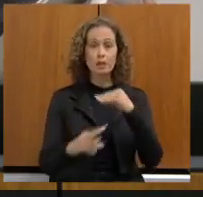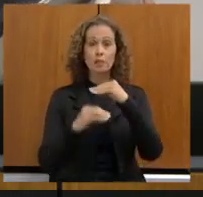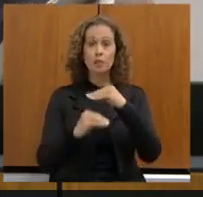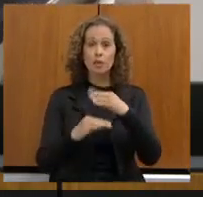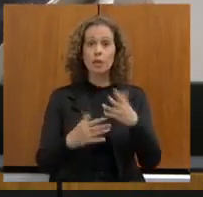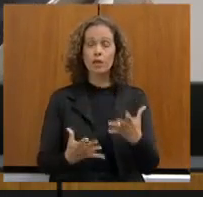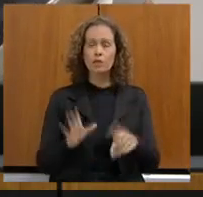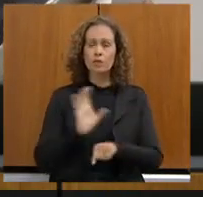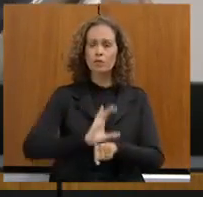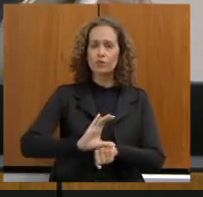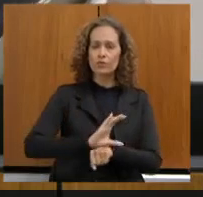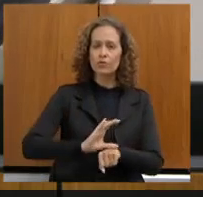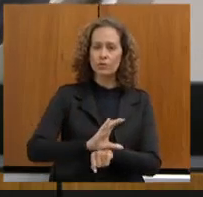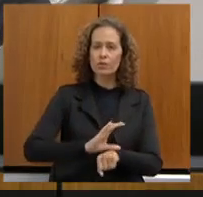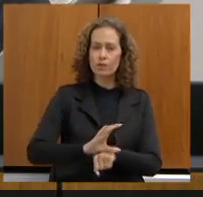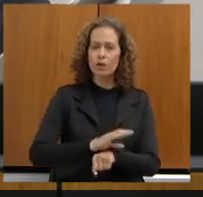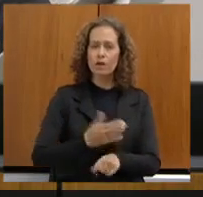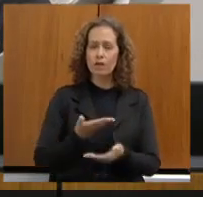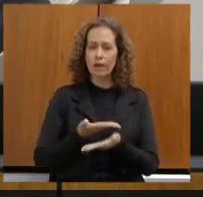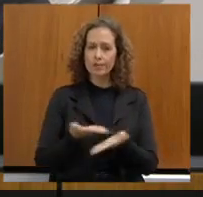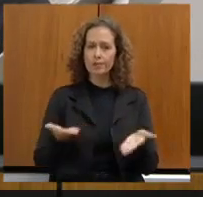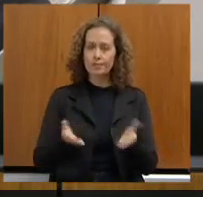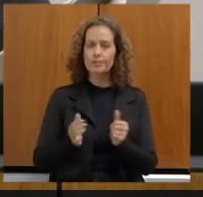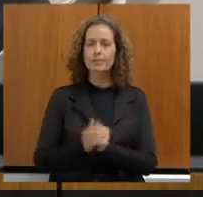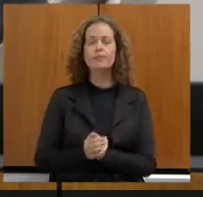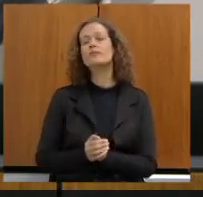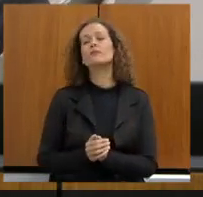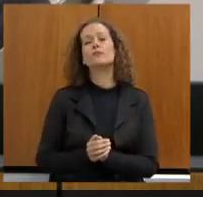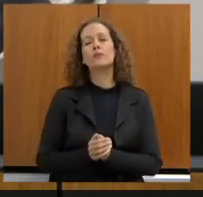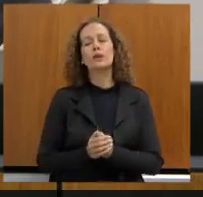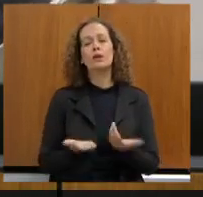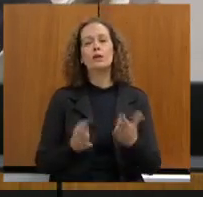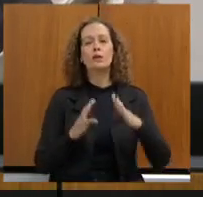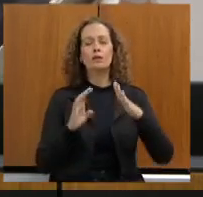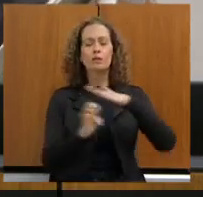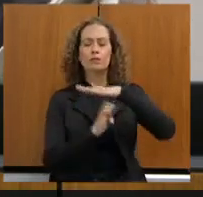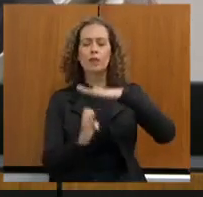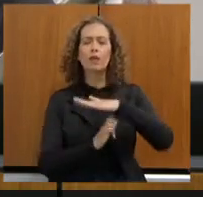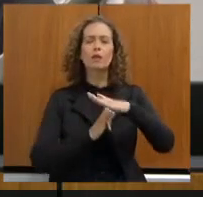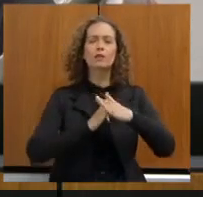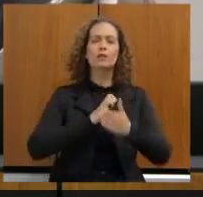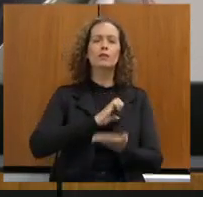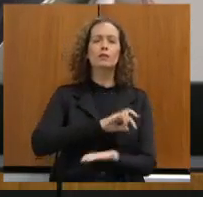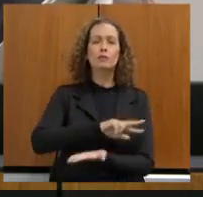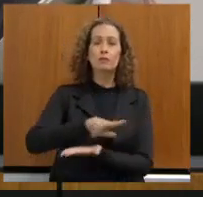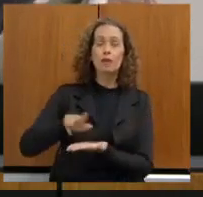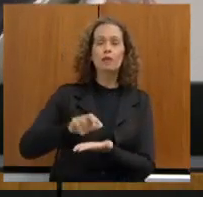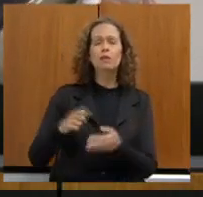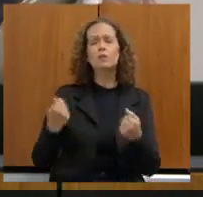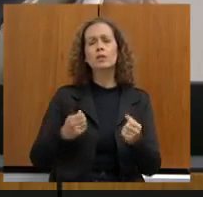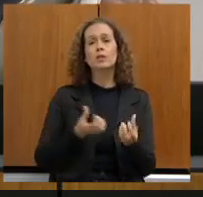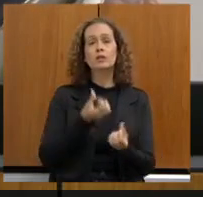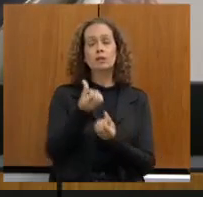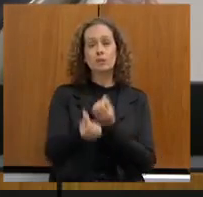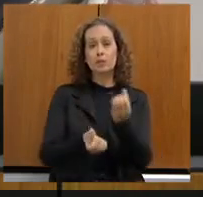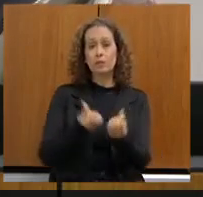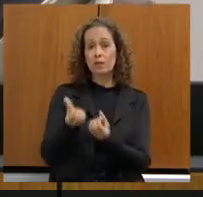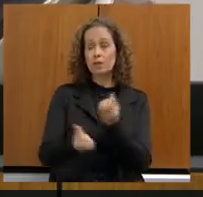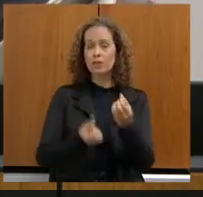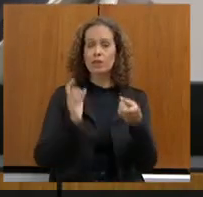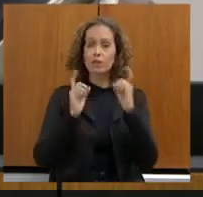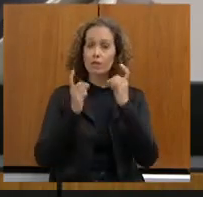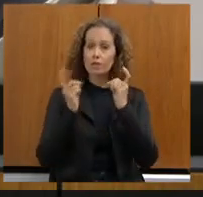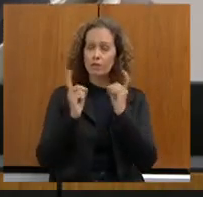99/2019 por Elio o secretário de estado dirigentes da administração direta e indireta devem comparecer semestralmente a